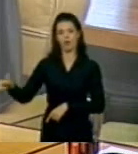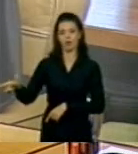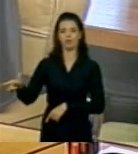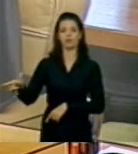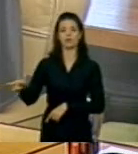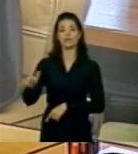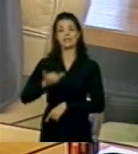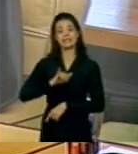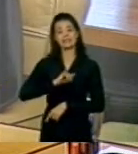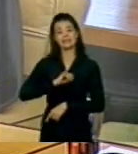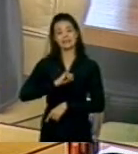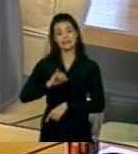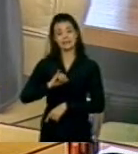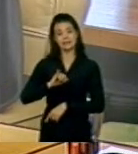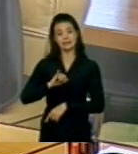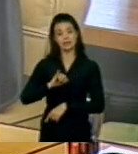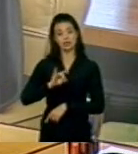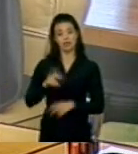é cabível,